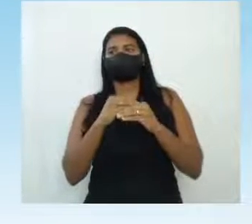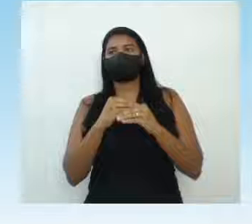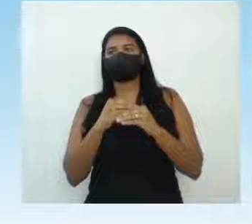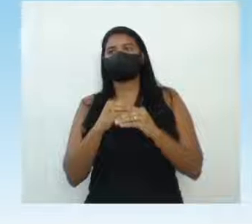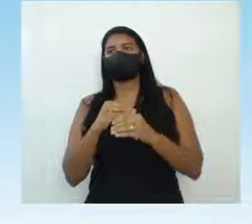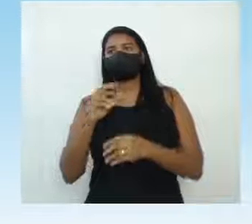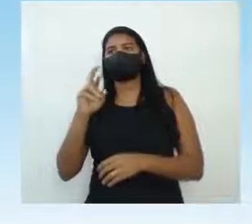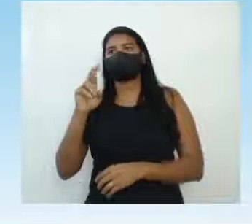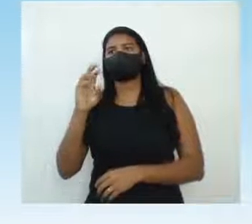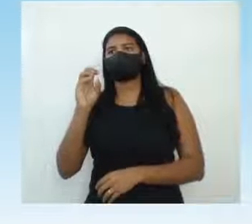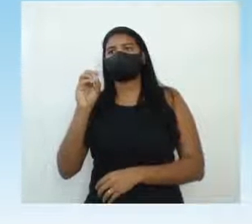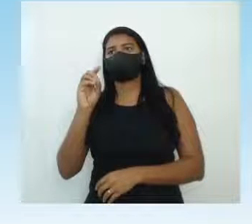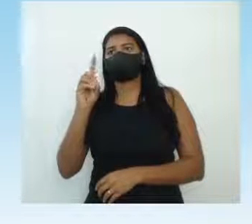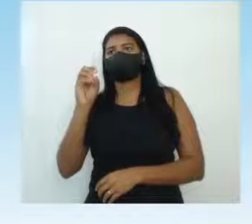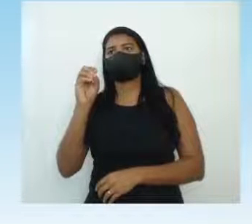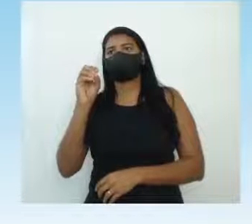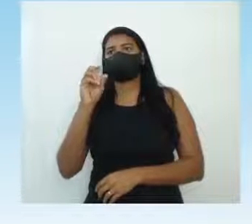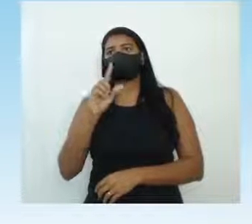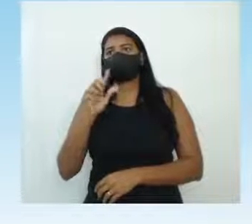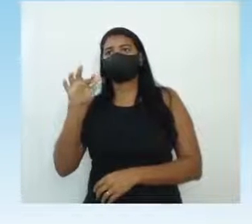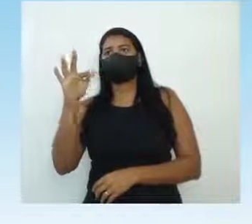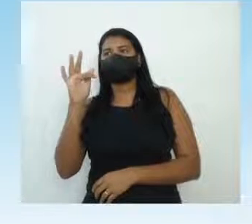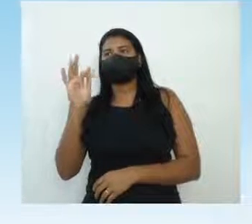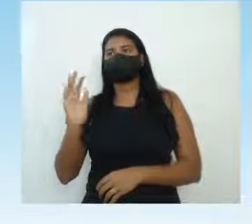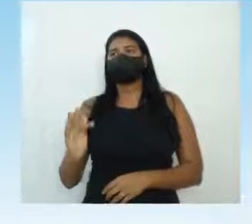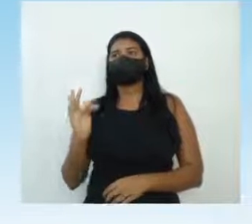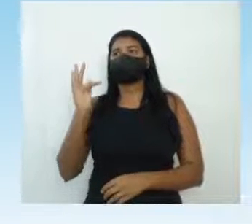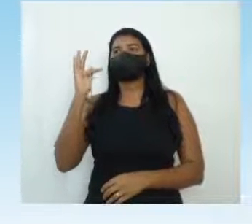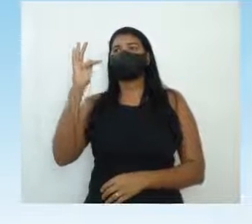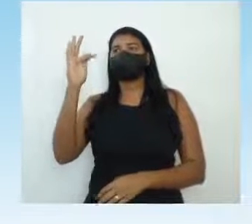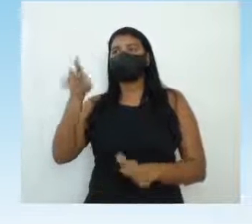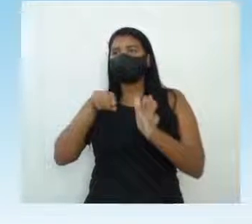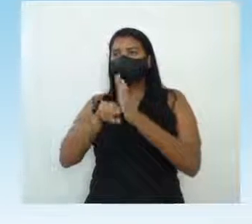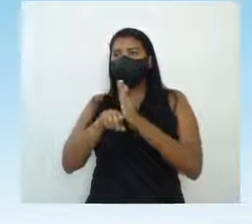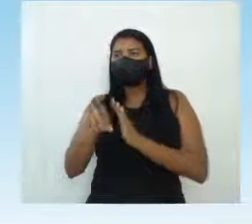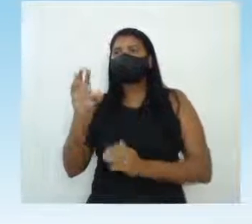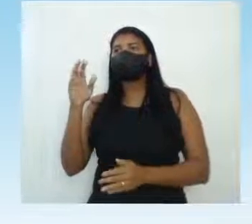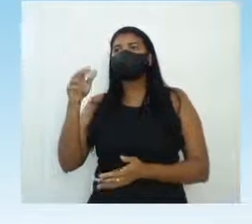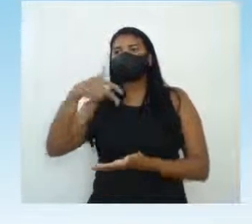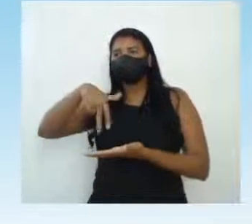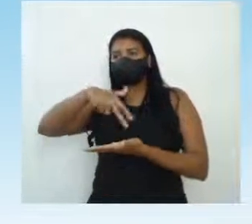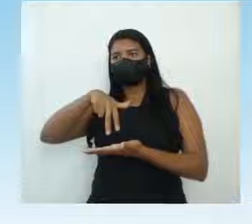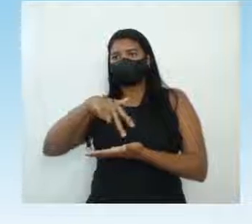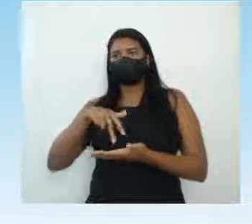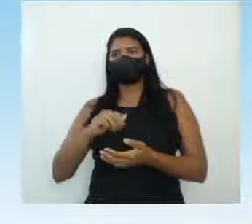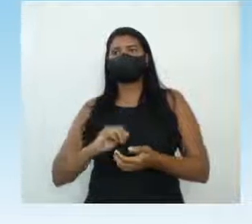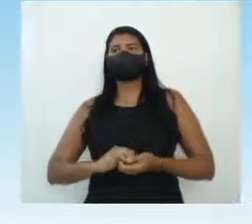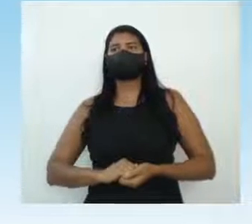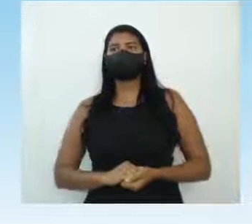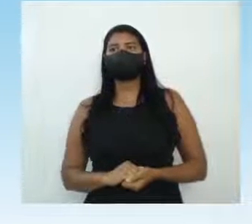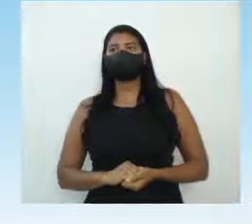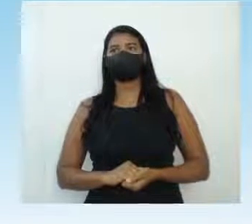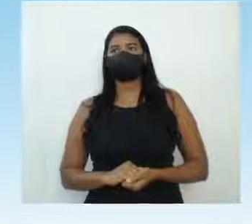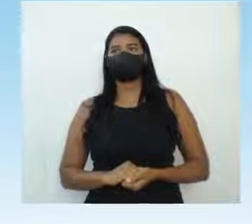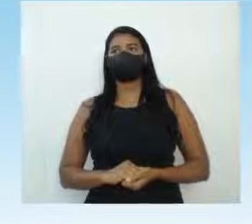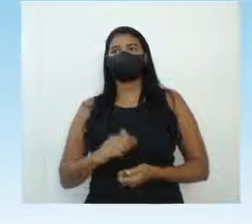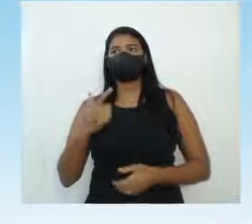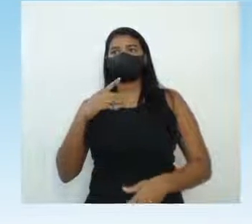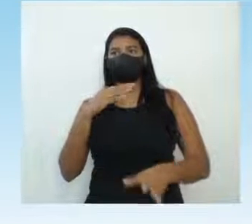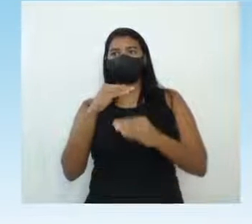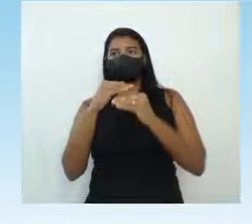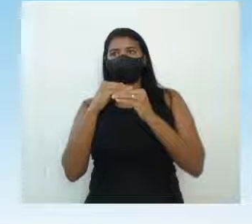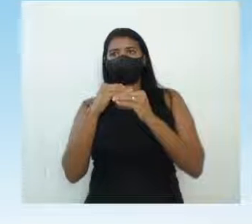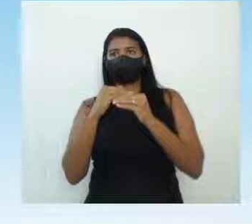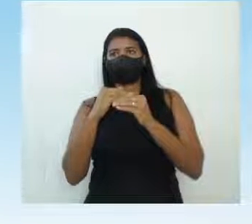Laban foi muito importante para os futuros pesquisadores de dança. Outro elemento vai ser o